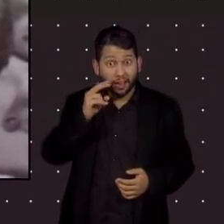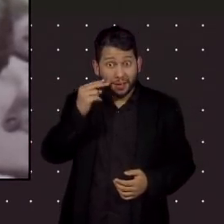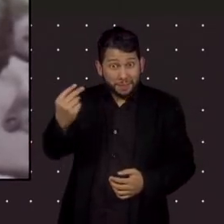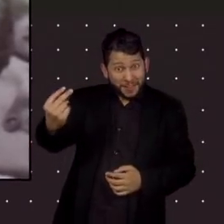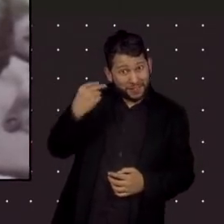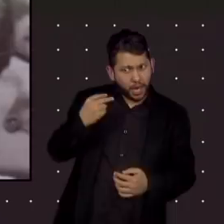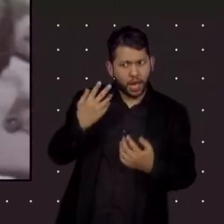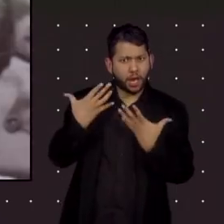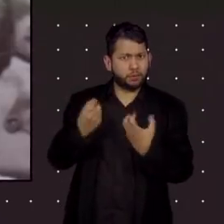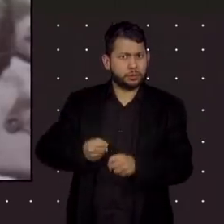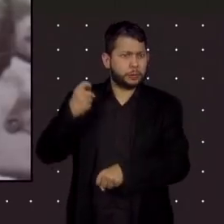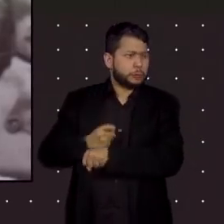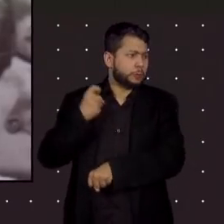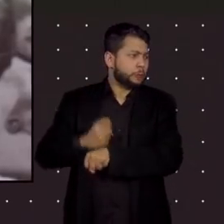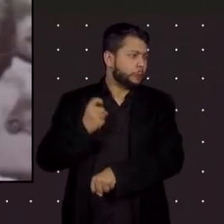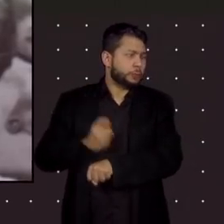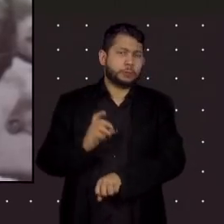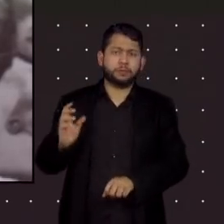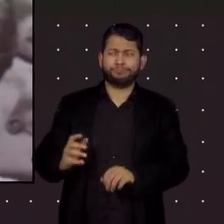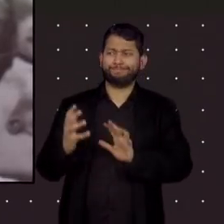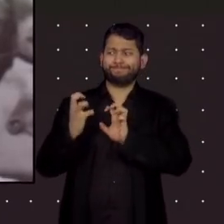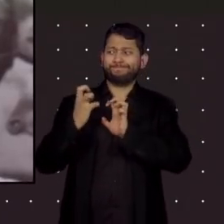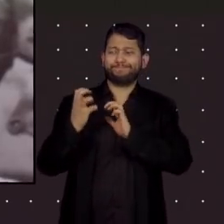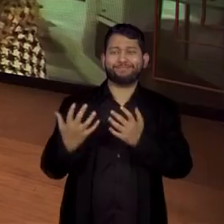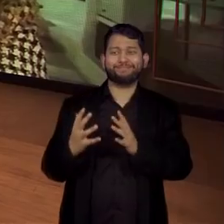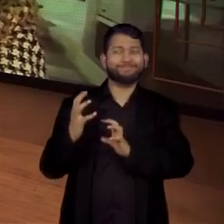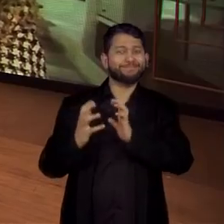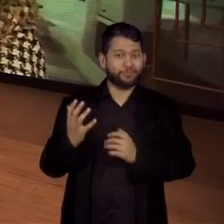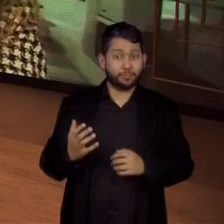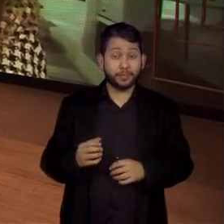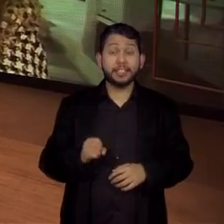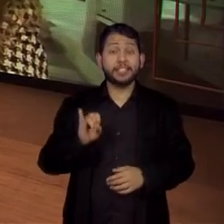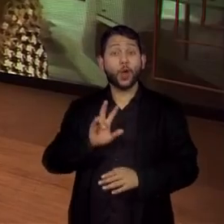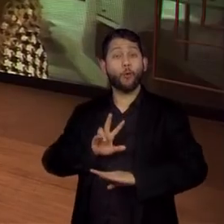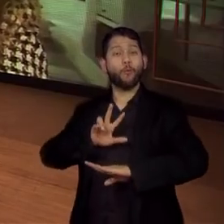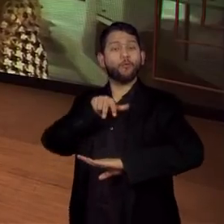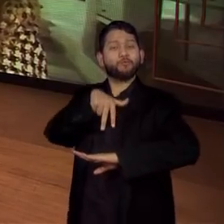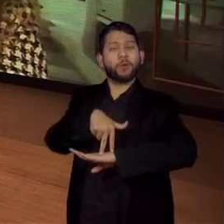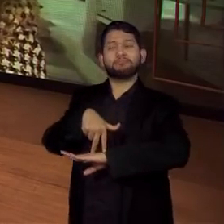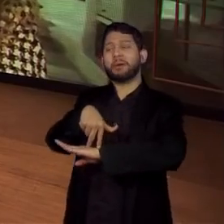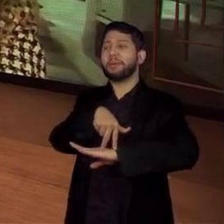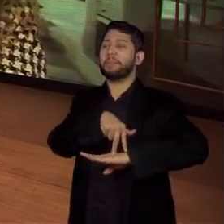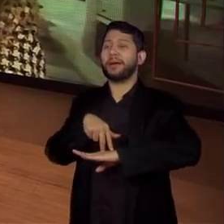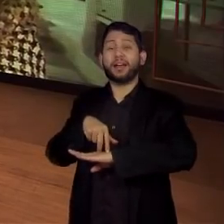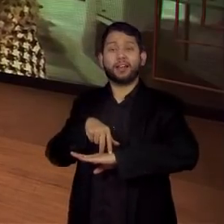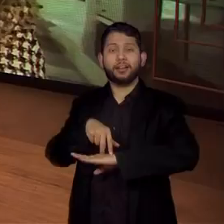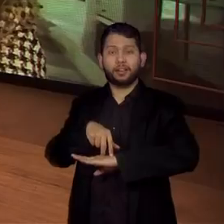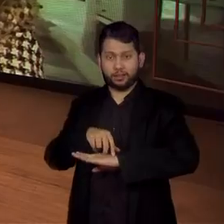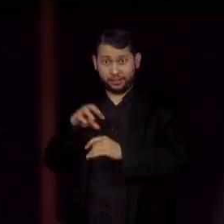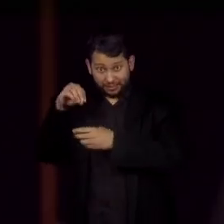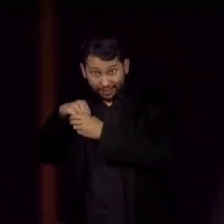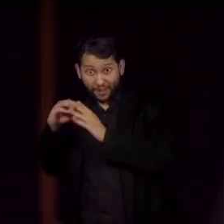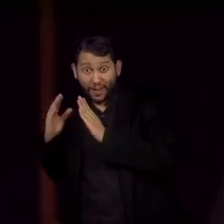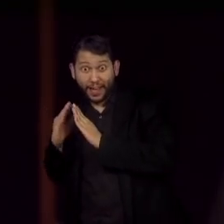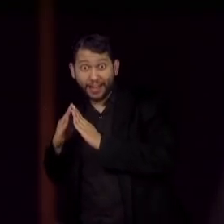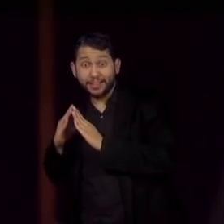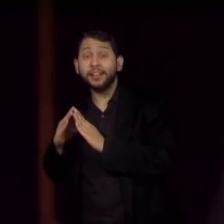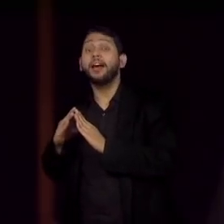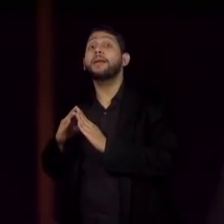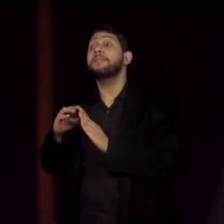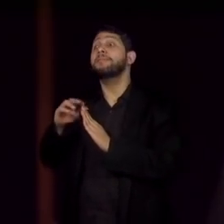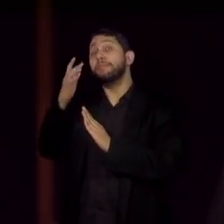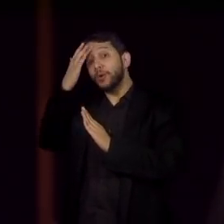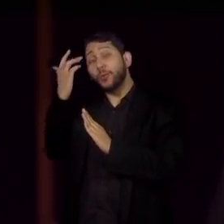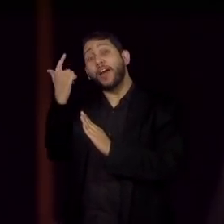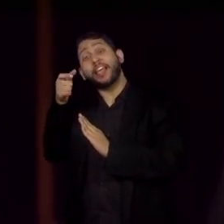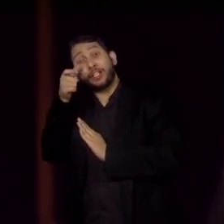tipo. Tudo que eu brigava para cantar no palco, as meninas em casa também brigavam com as suas famílias também para